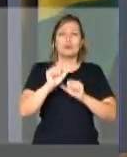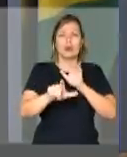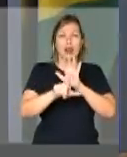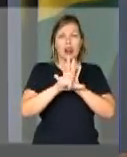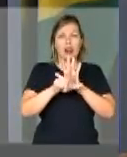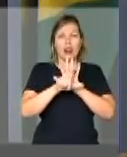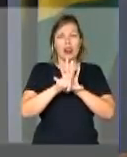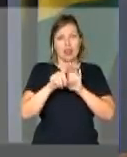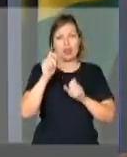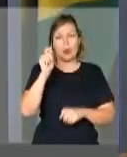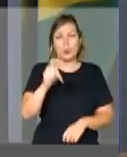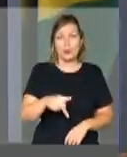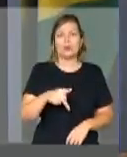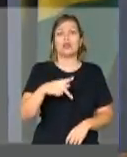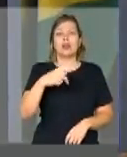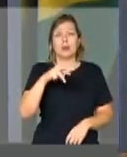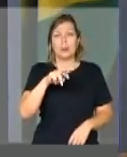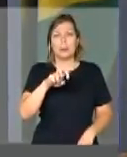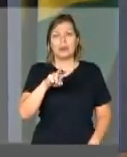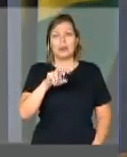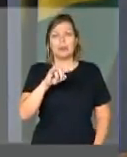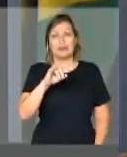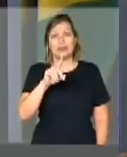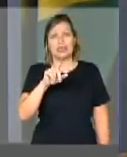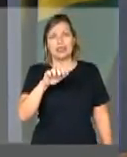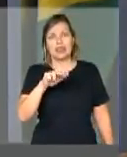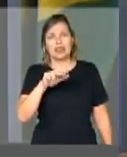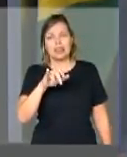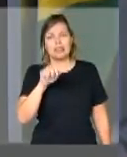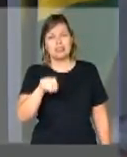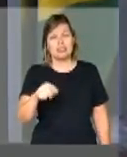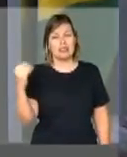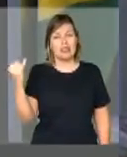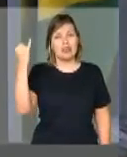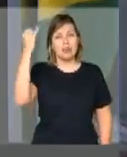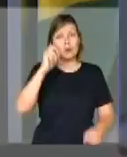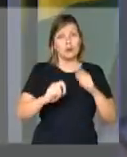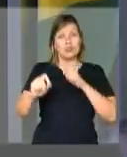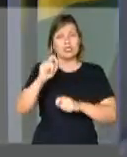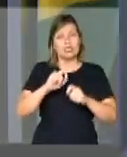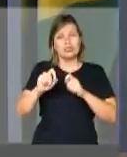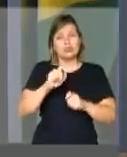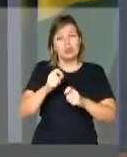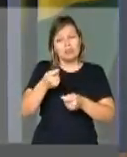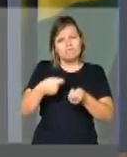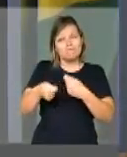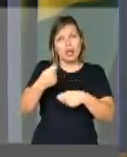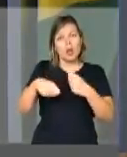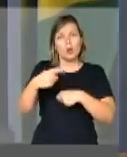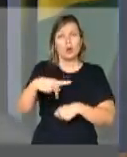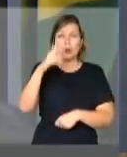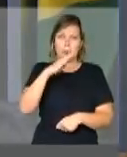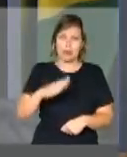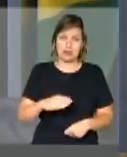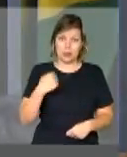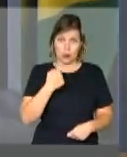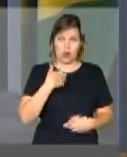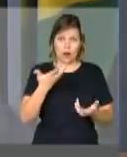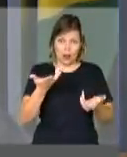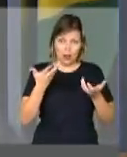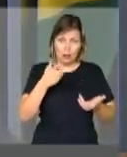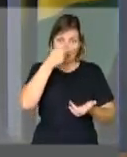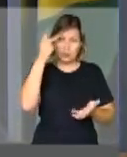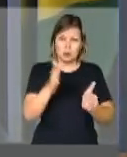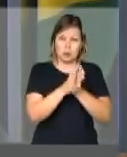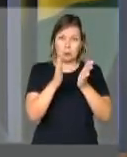tema fundamental para o ajuste fiscal e para a economia do Brasil. Se a gente quer que os pobres tenham mais